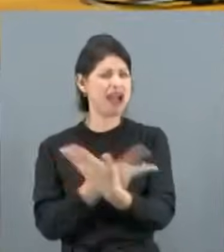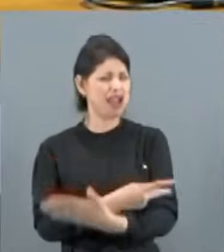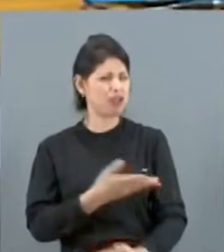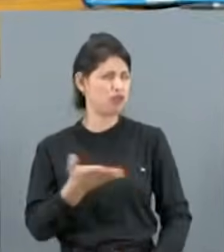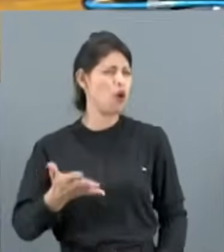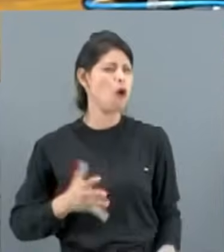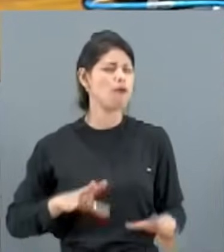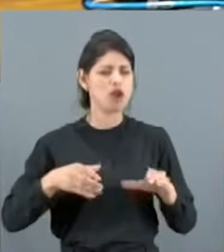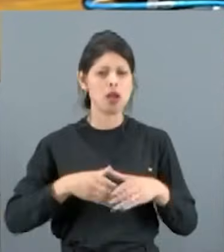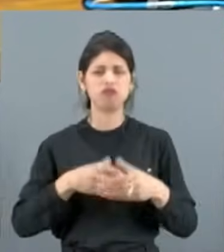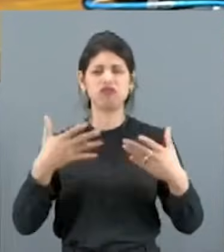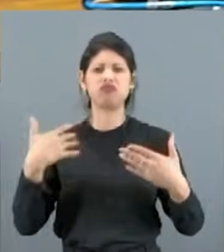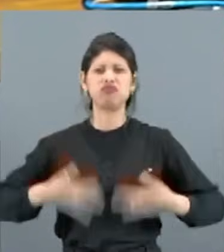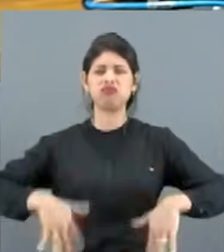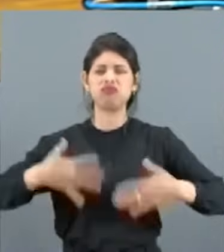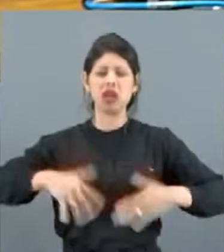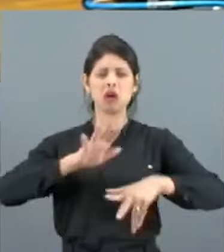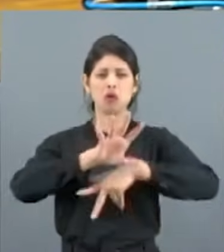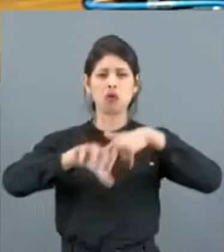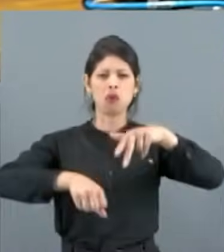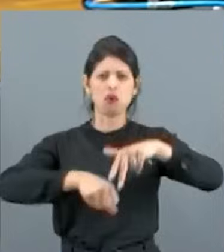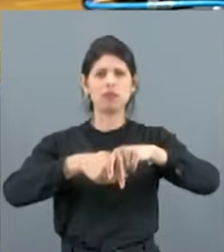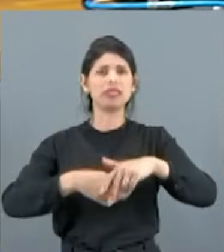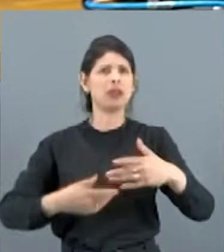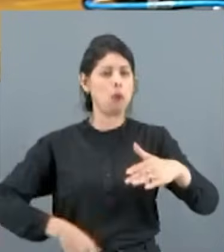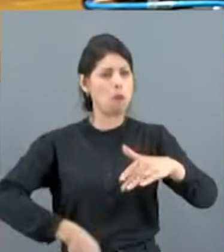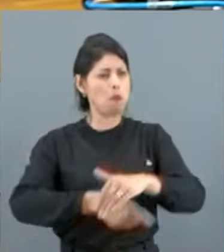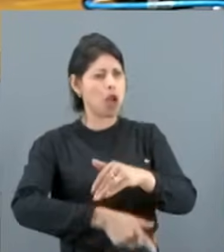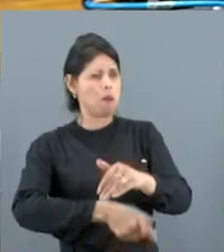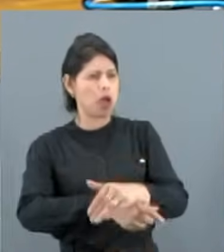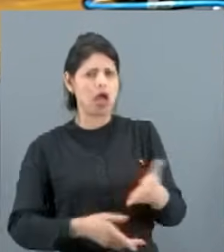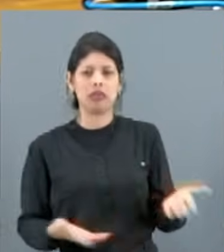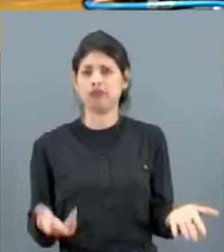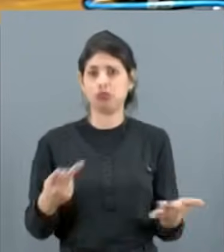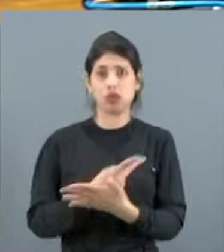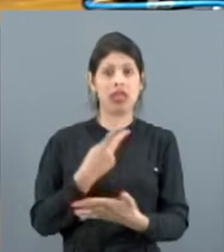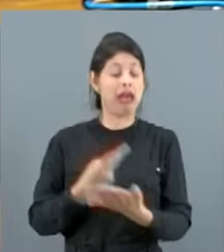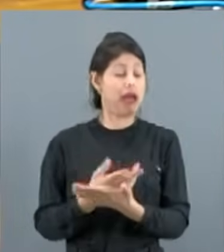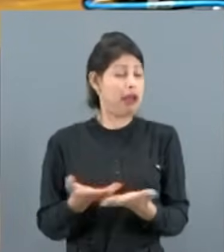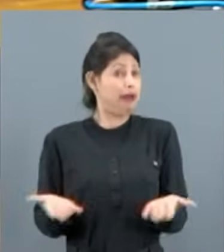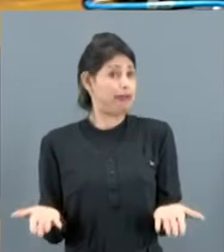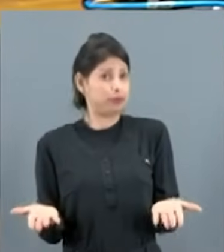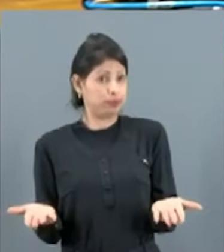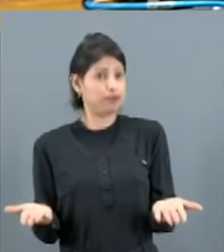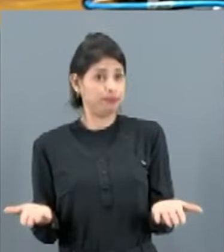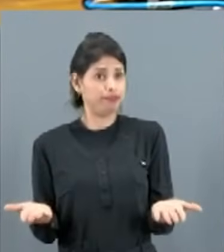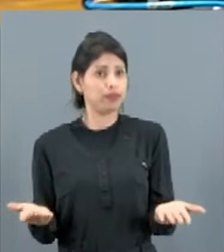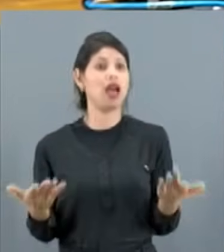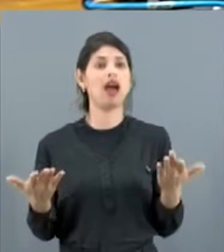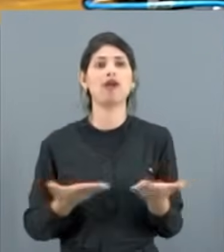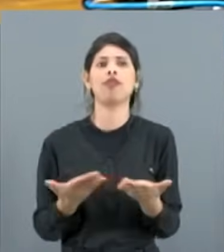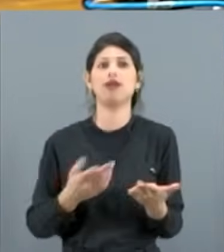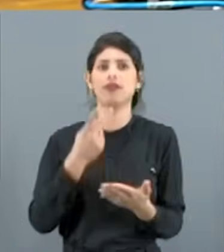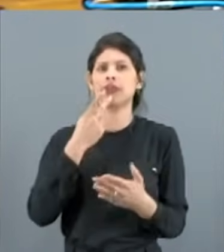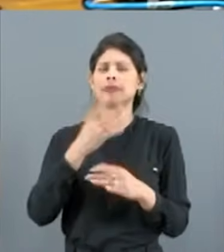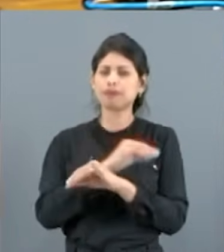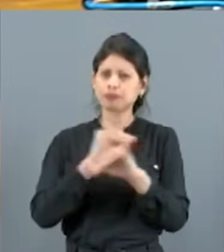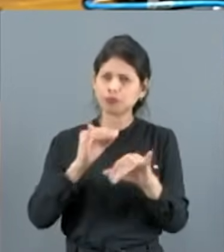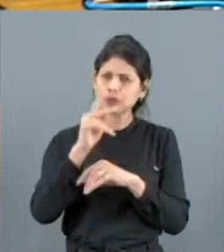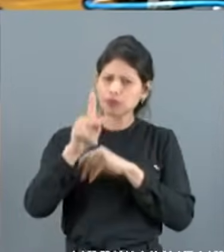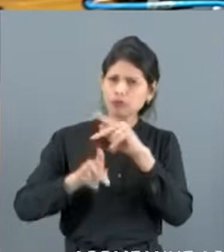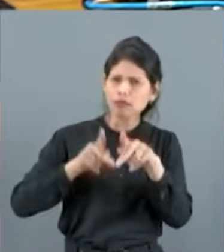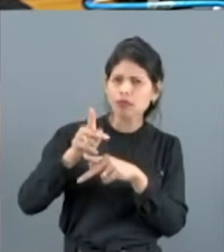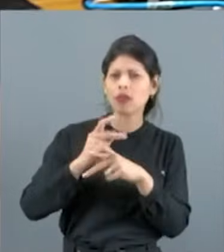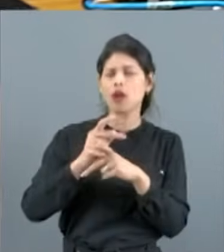corrupção desse país aqui e hoje não é normal a lava jato errada é uma lavadão da história Então o que eu queria falar pelos pais aqui para a população